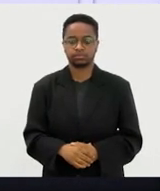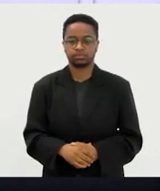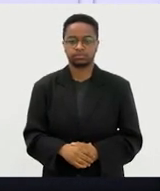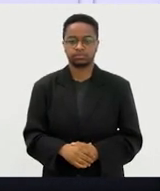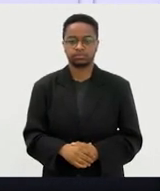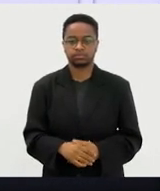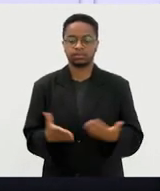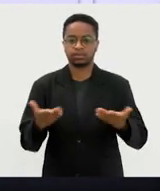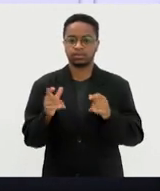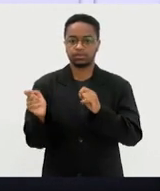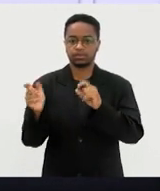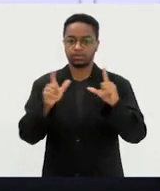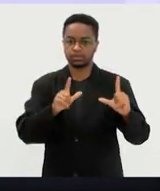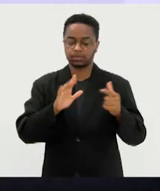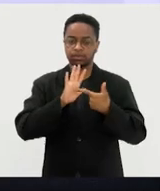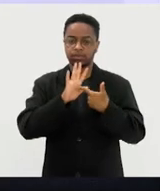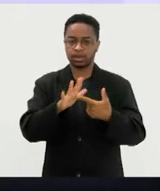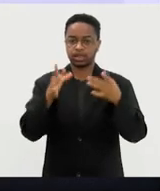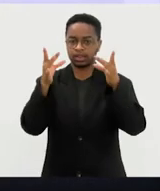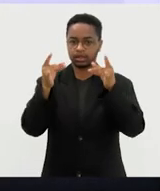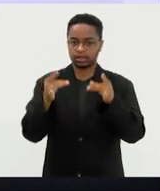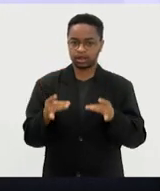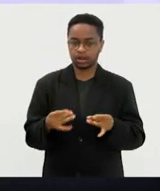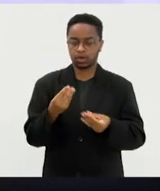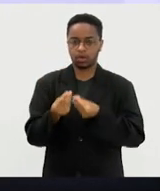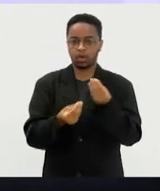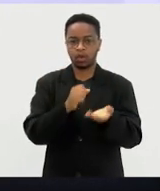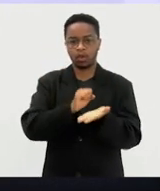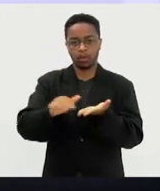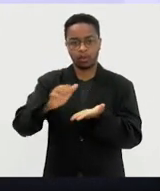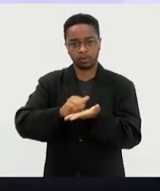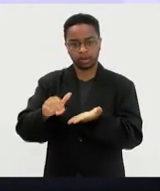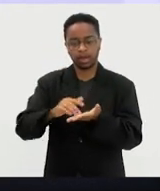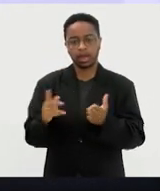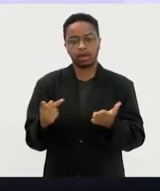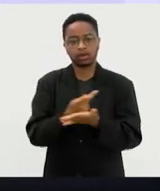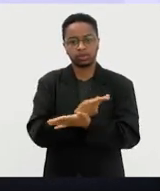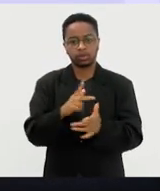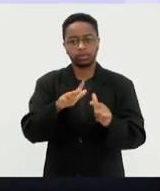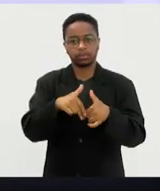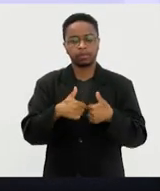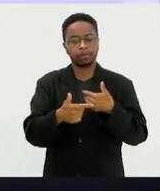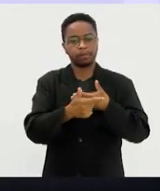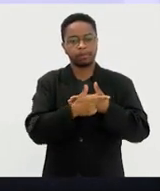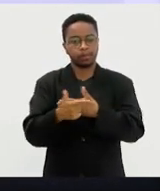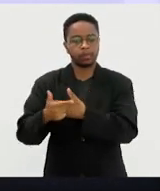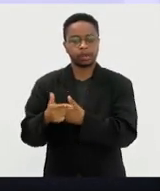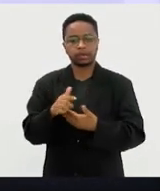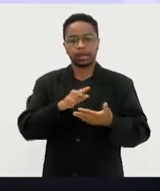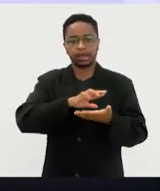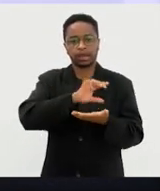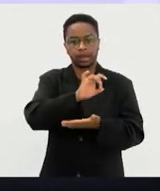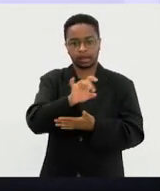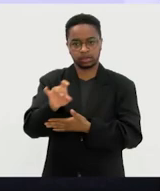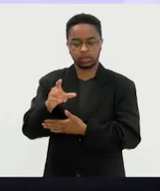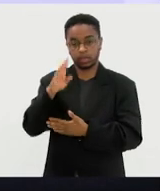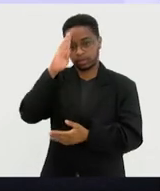O próximo slide ele traz um detalhamento das despesas empenhadas elas por função, né? Então, assim, o maior